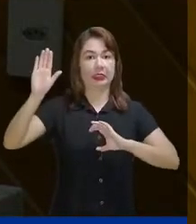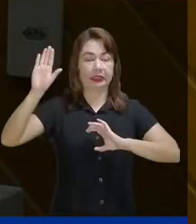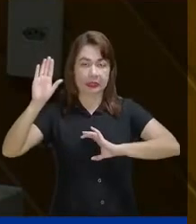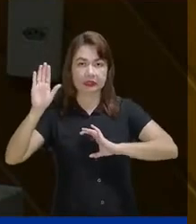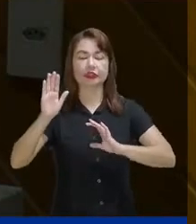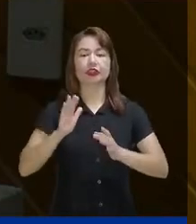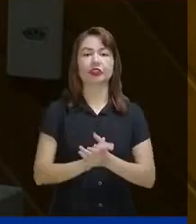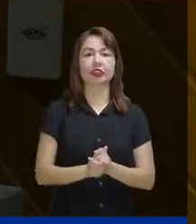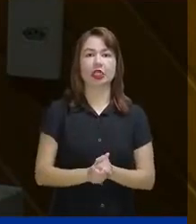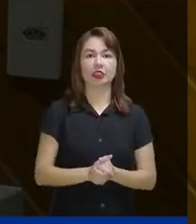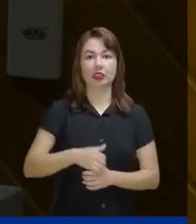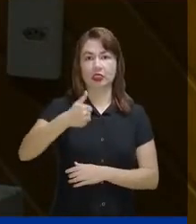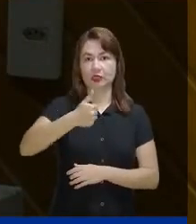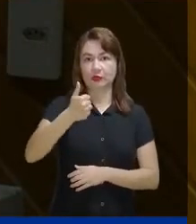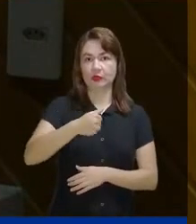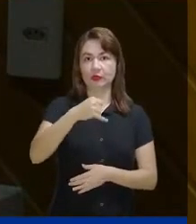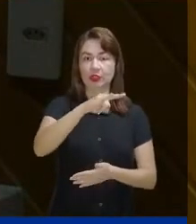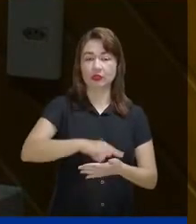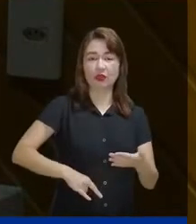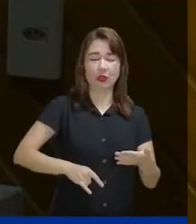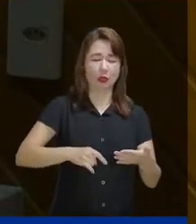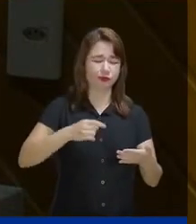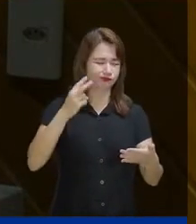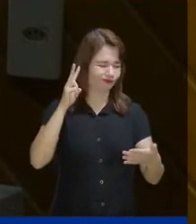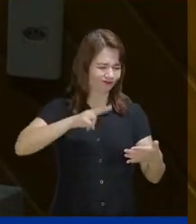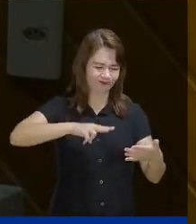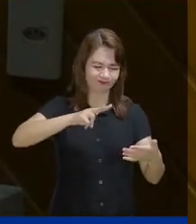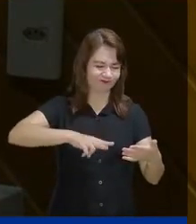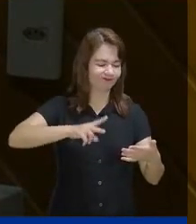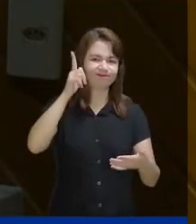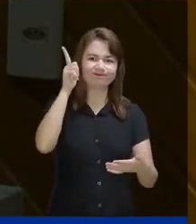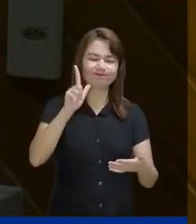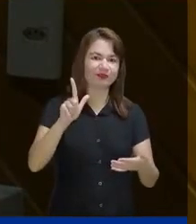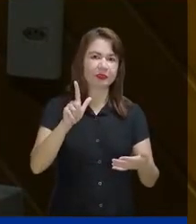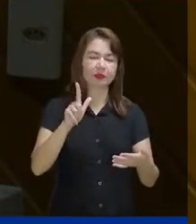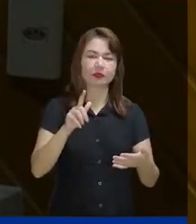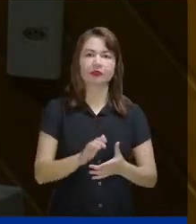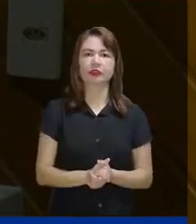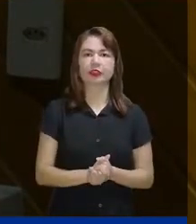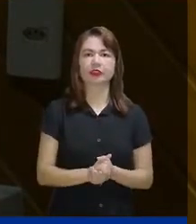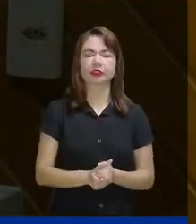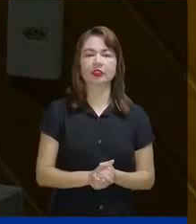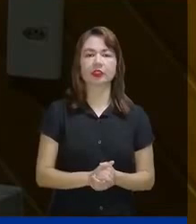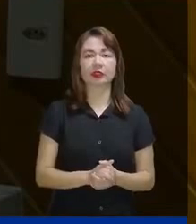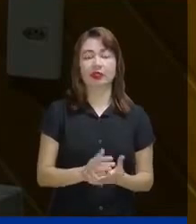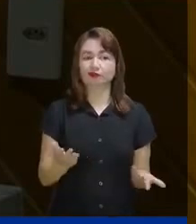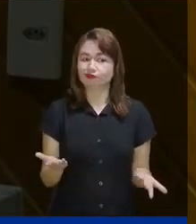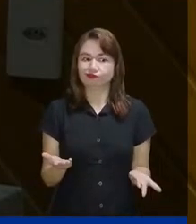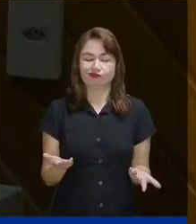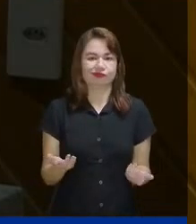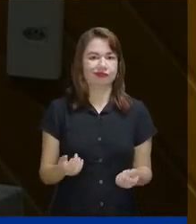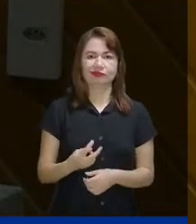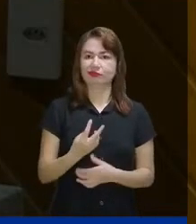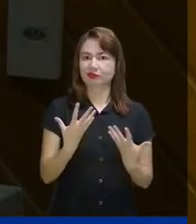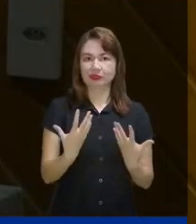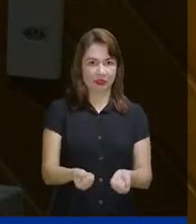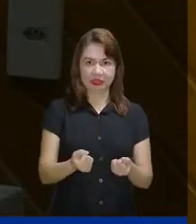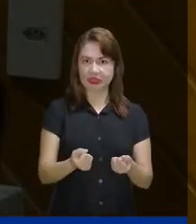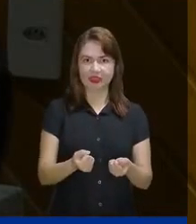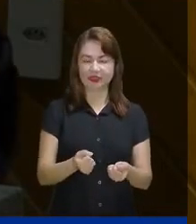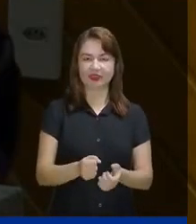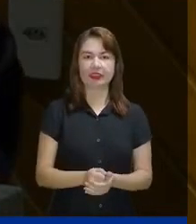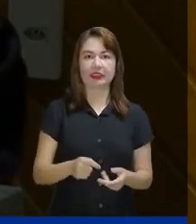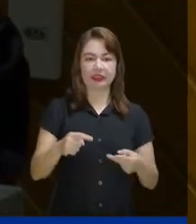apresentou para a primeira documentação ilegível, o qual não deverá ser admitida como idônea, e para a